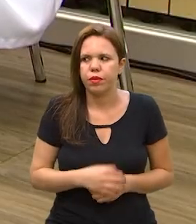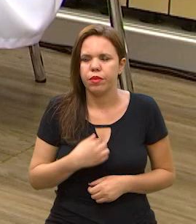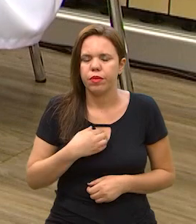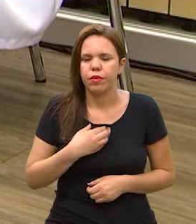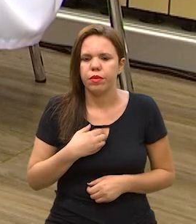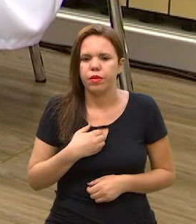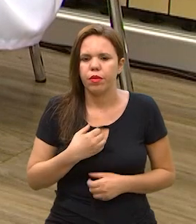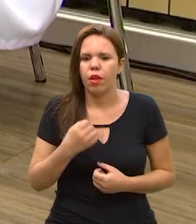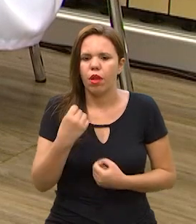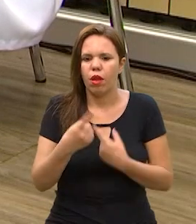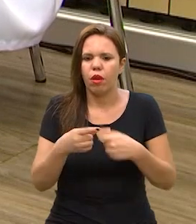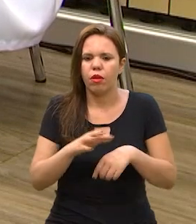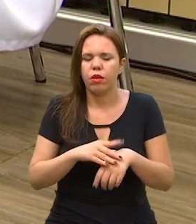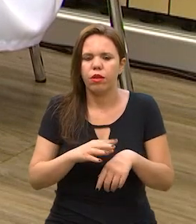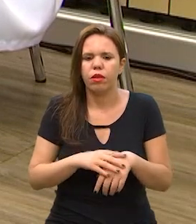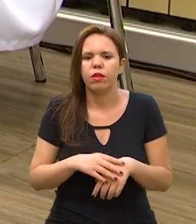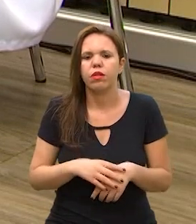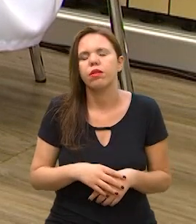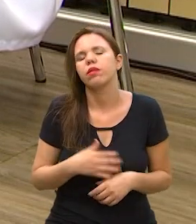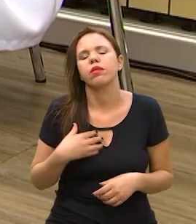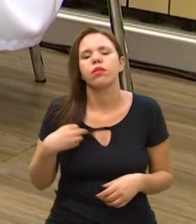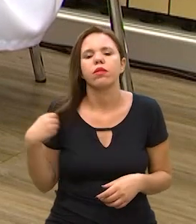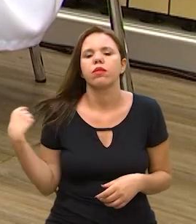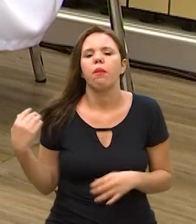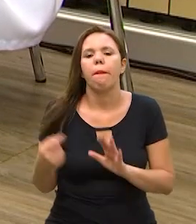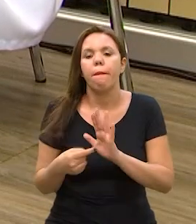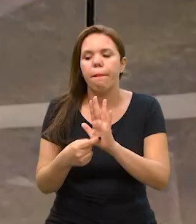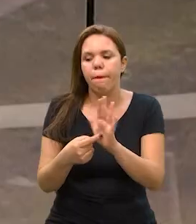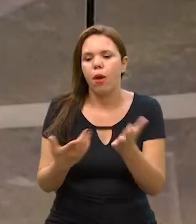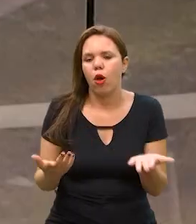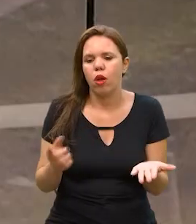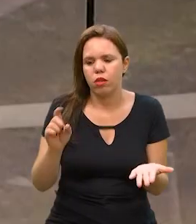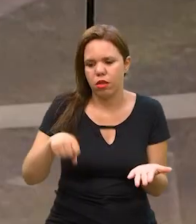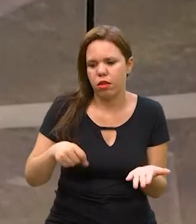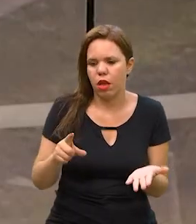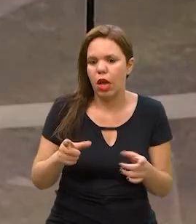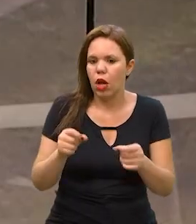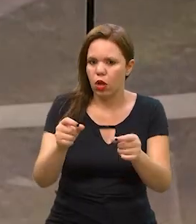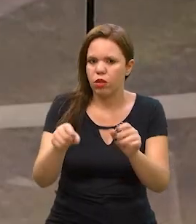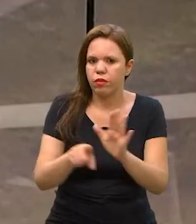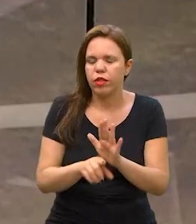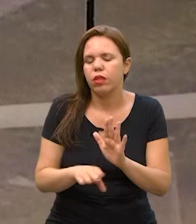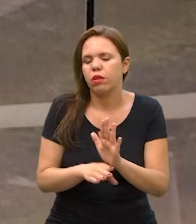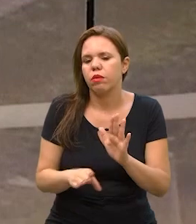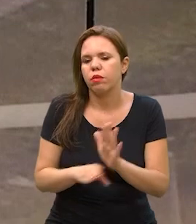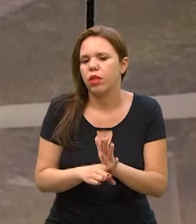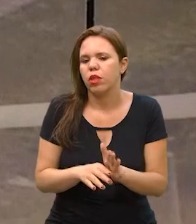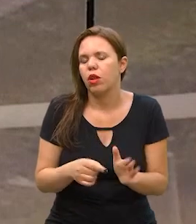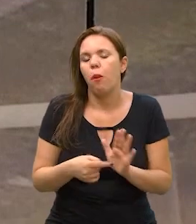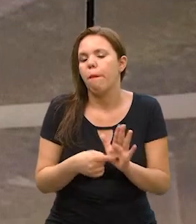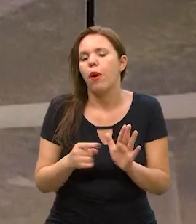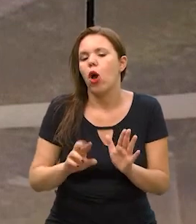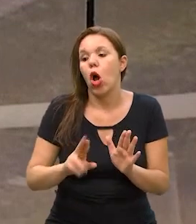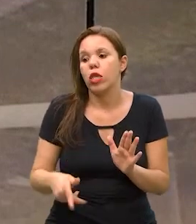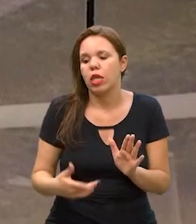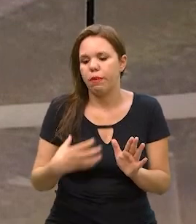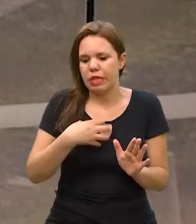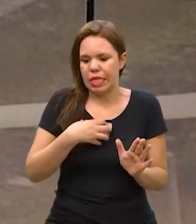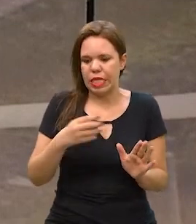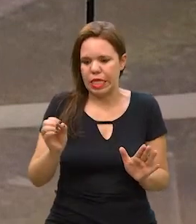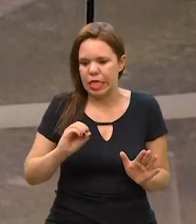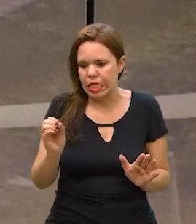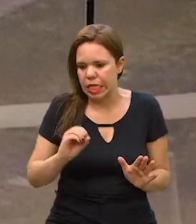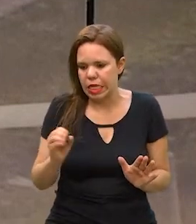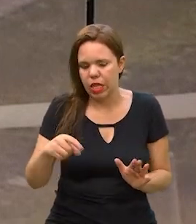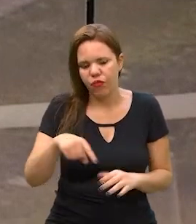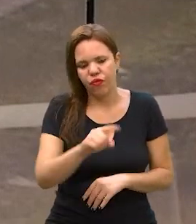por exemplo, algumas doenças são totalmente assintomáticas, inclusive o câncer. Sim. E a pessoa não está sentindo nada, vai